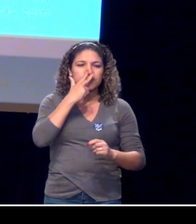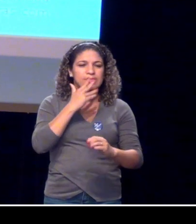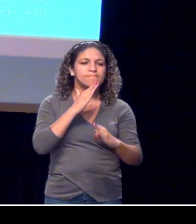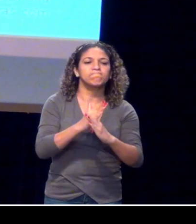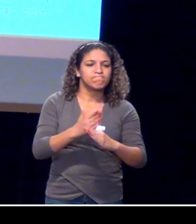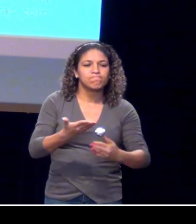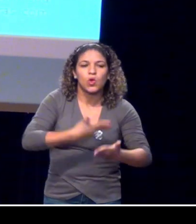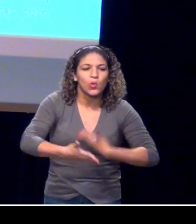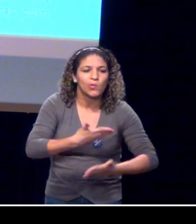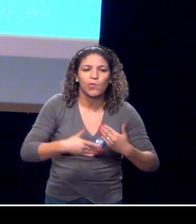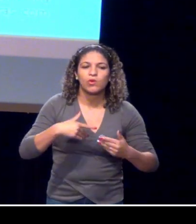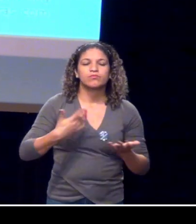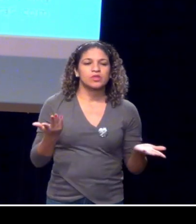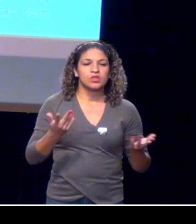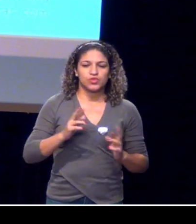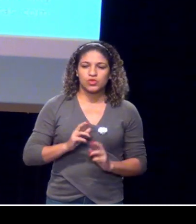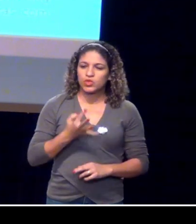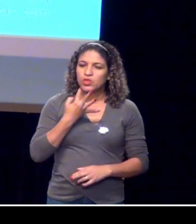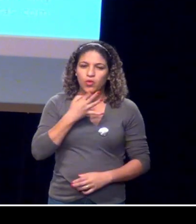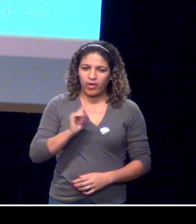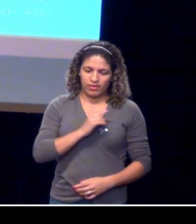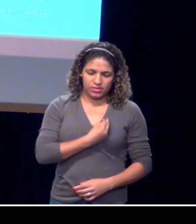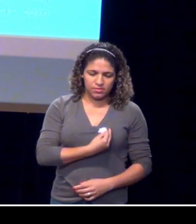de conhecimento e vida.